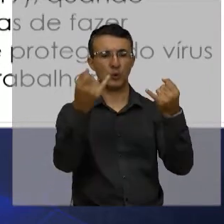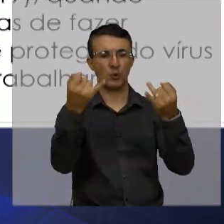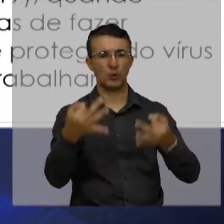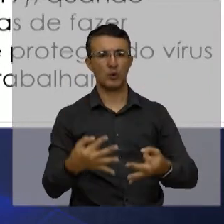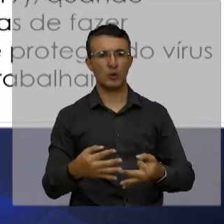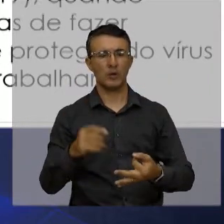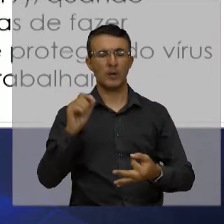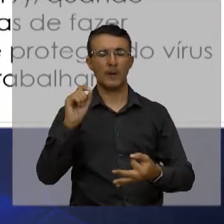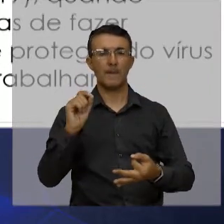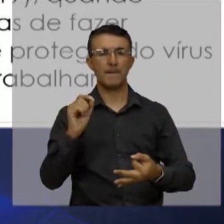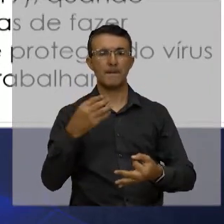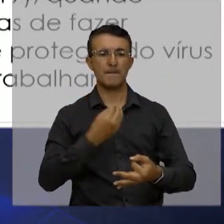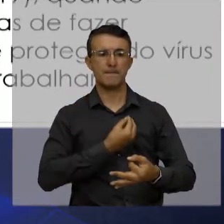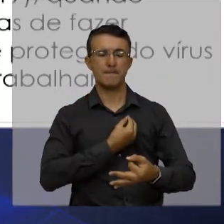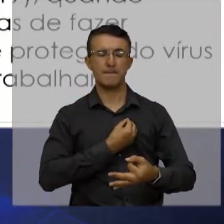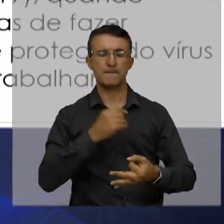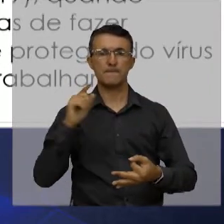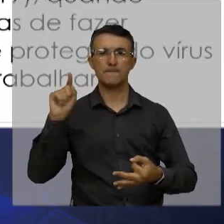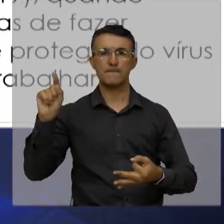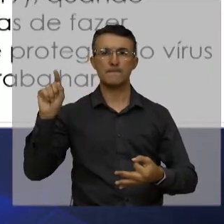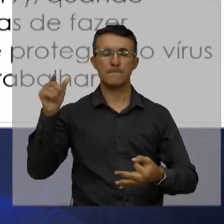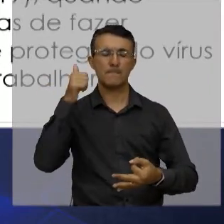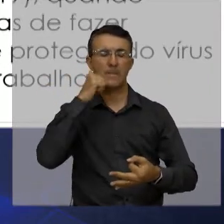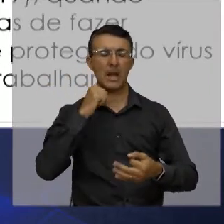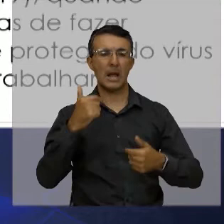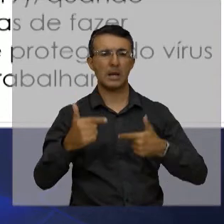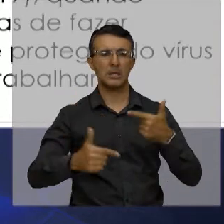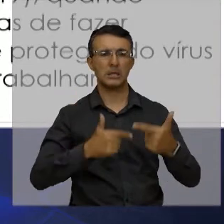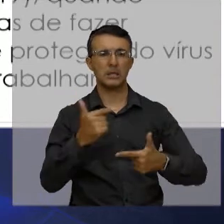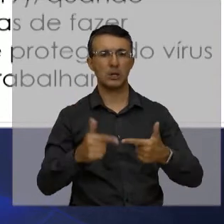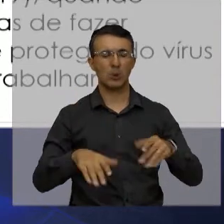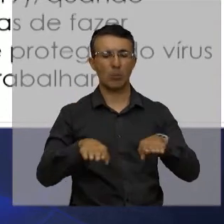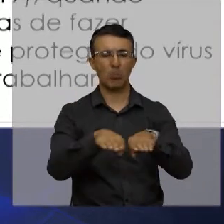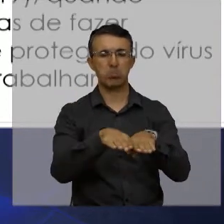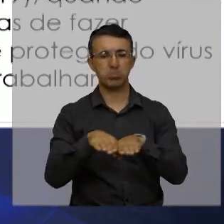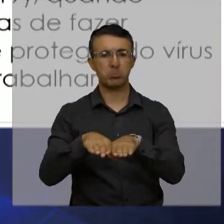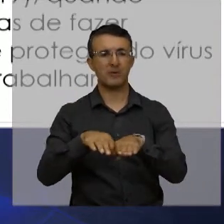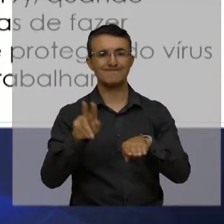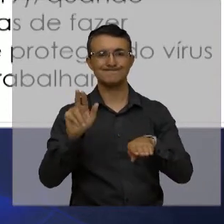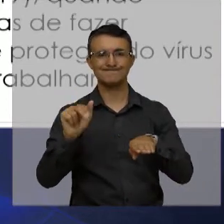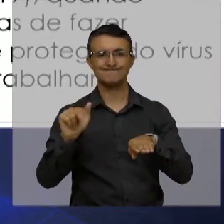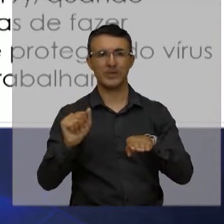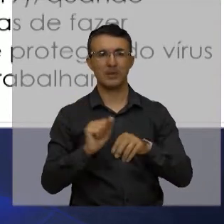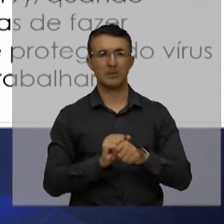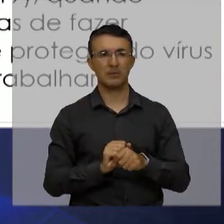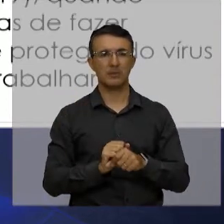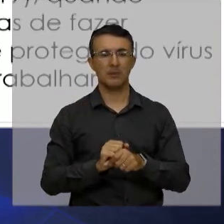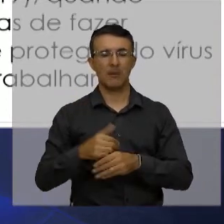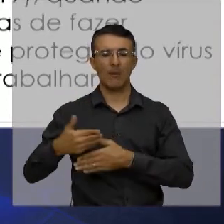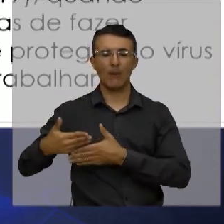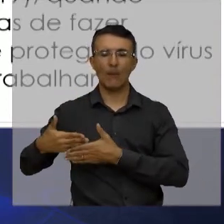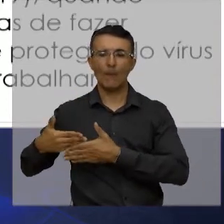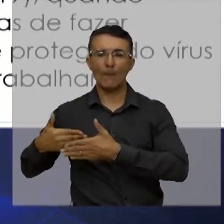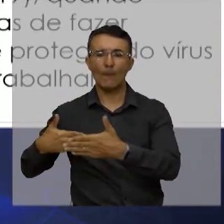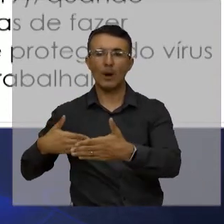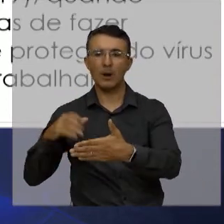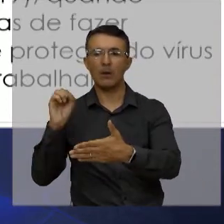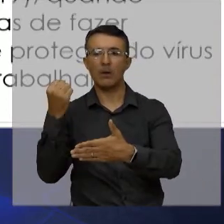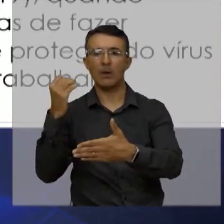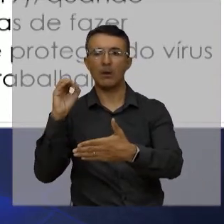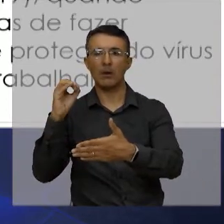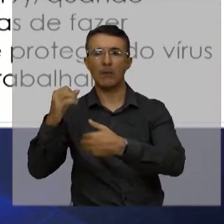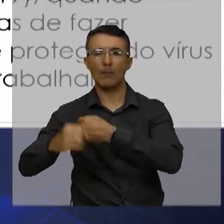dessas trabalhadoras nunca foi de igualdade. São mais de 80 anos de luta e